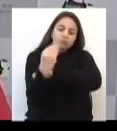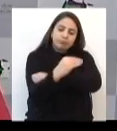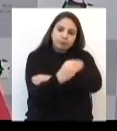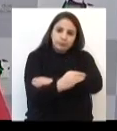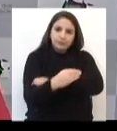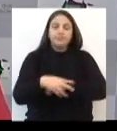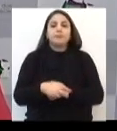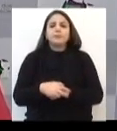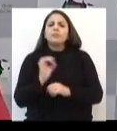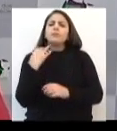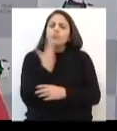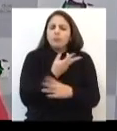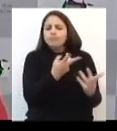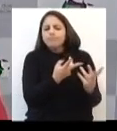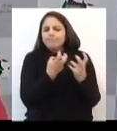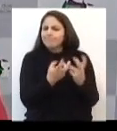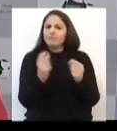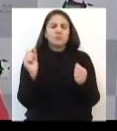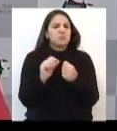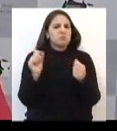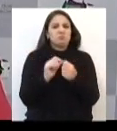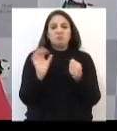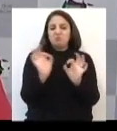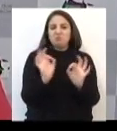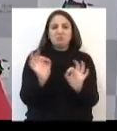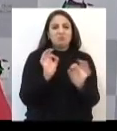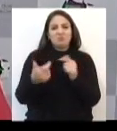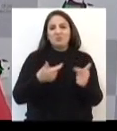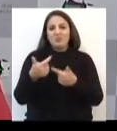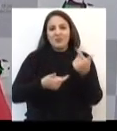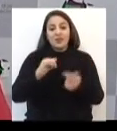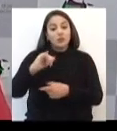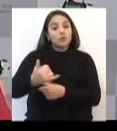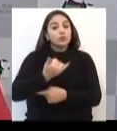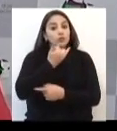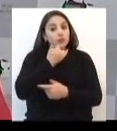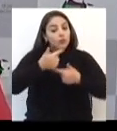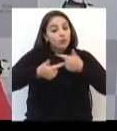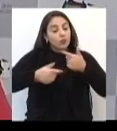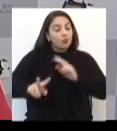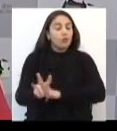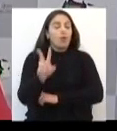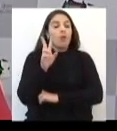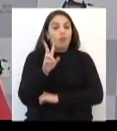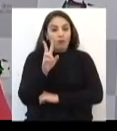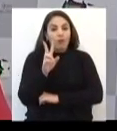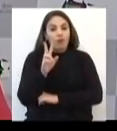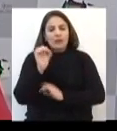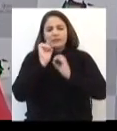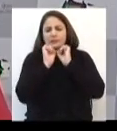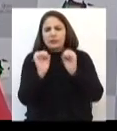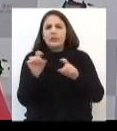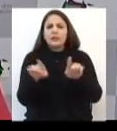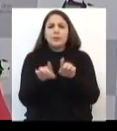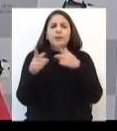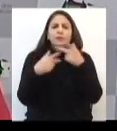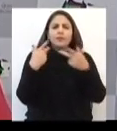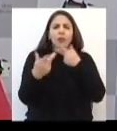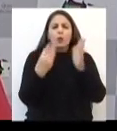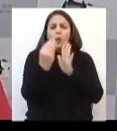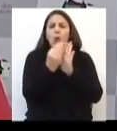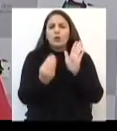feita essa prestação de serviço que justifique o valor. A secretária também usou um código na tabela do